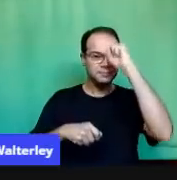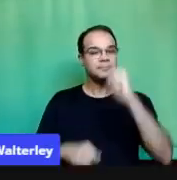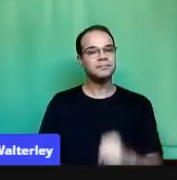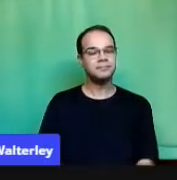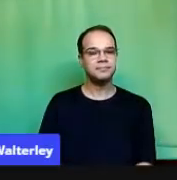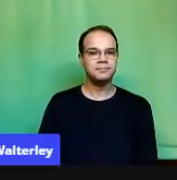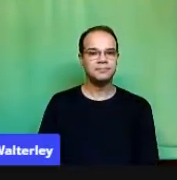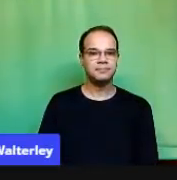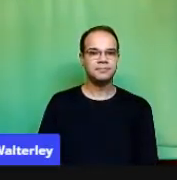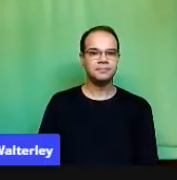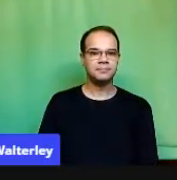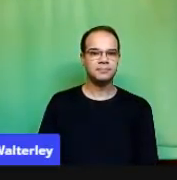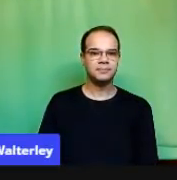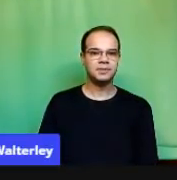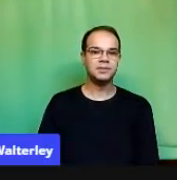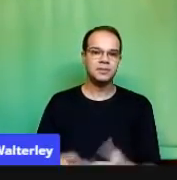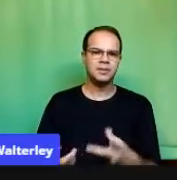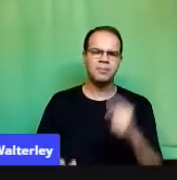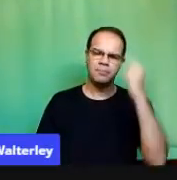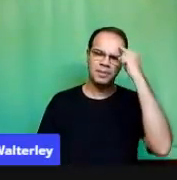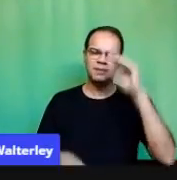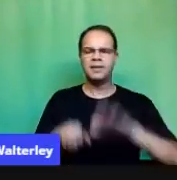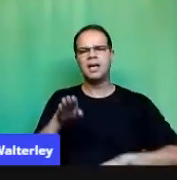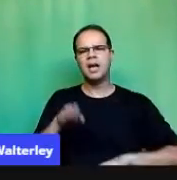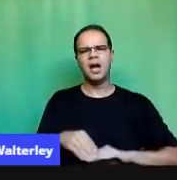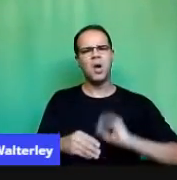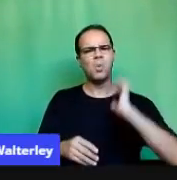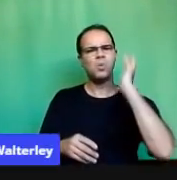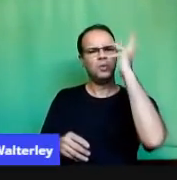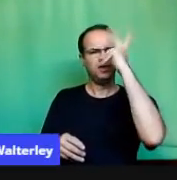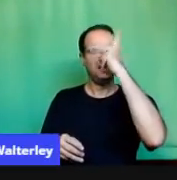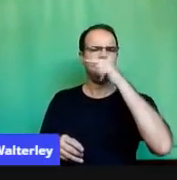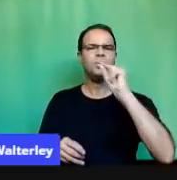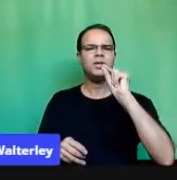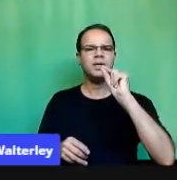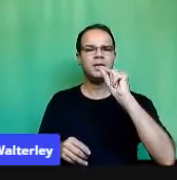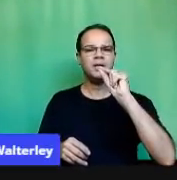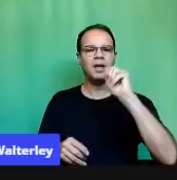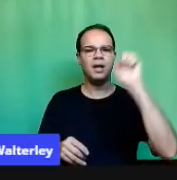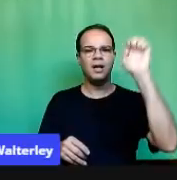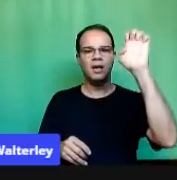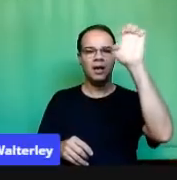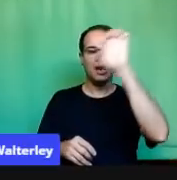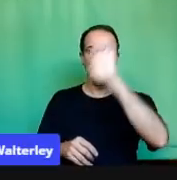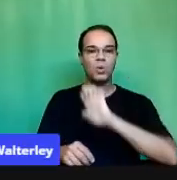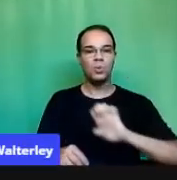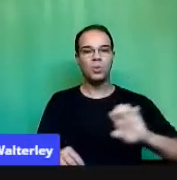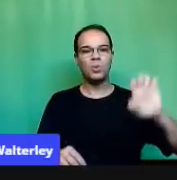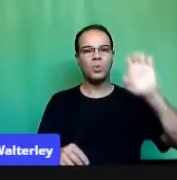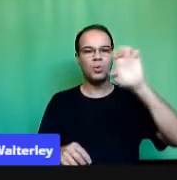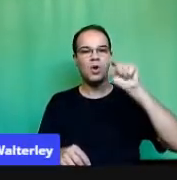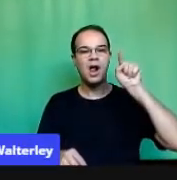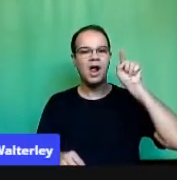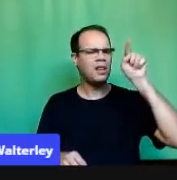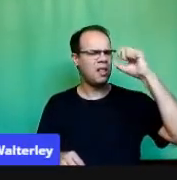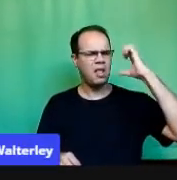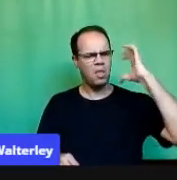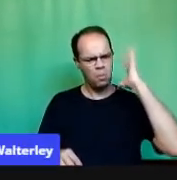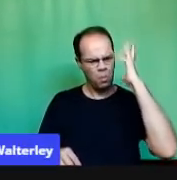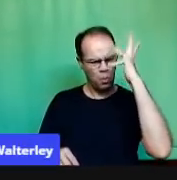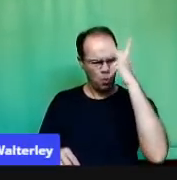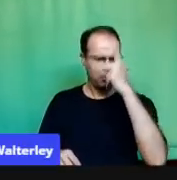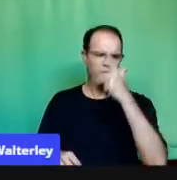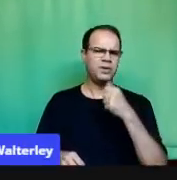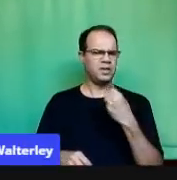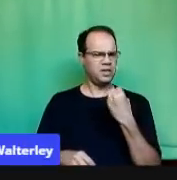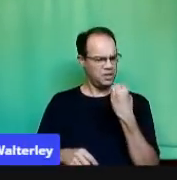é o belo europeu, padronizado, certo? Lá